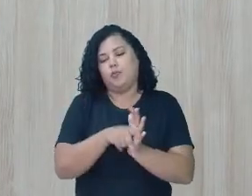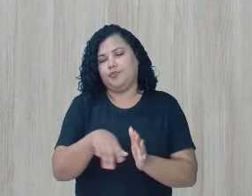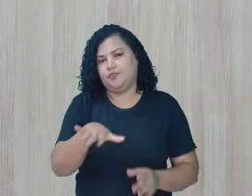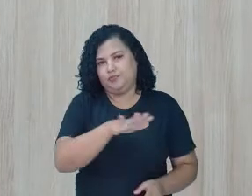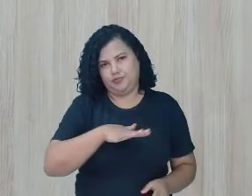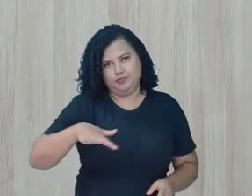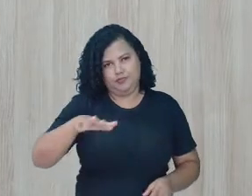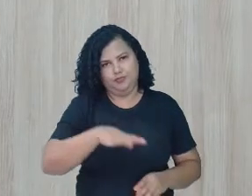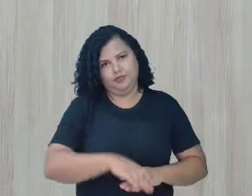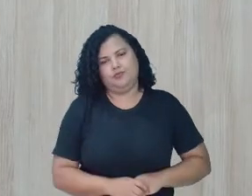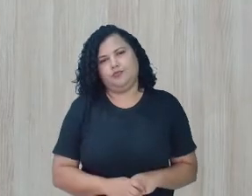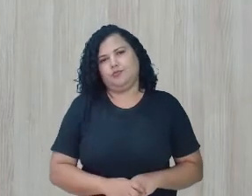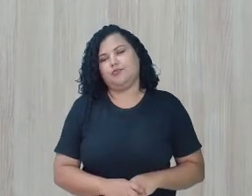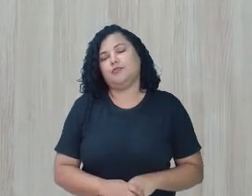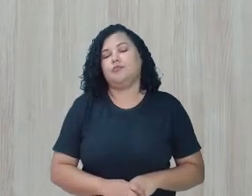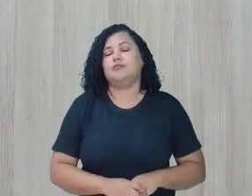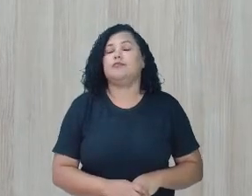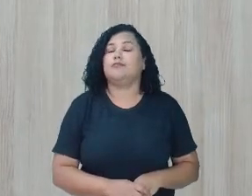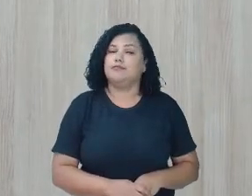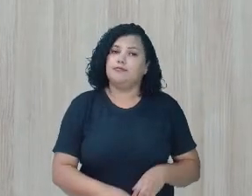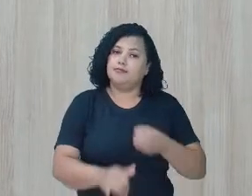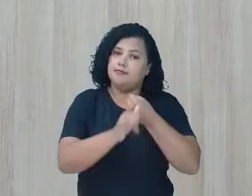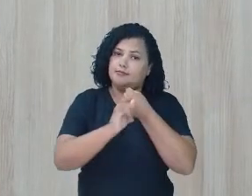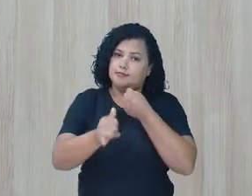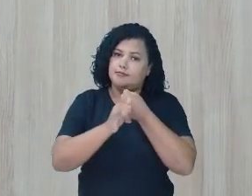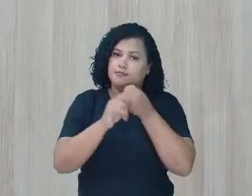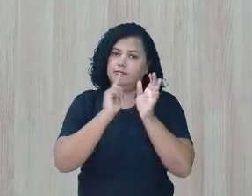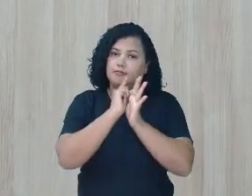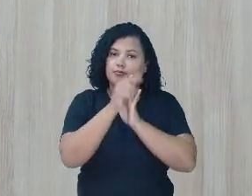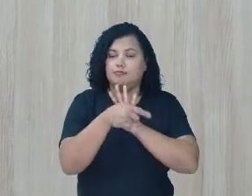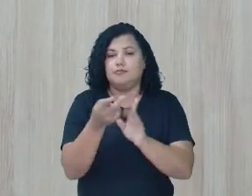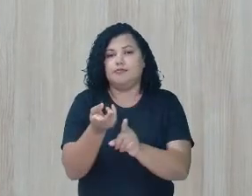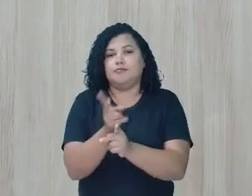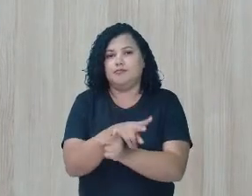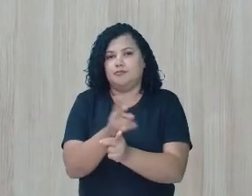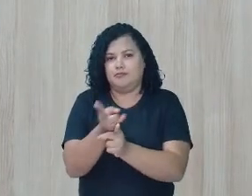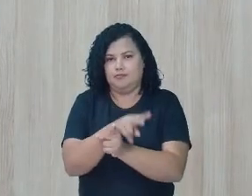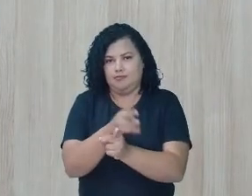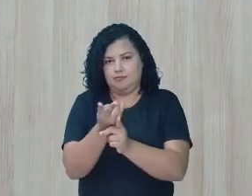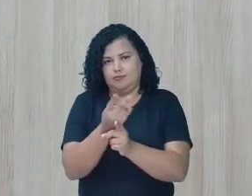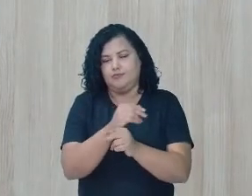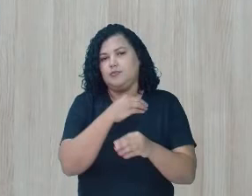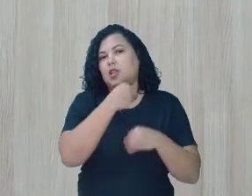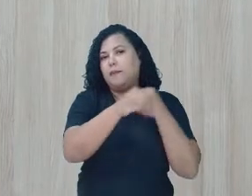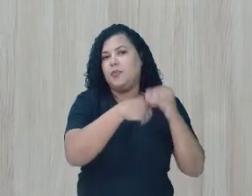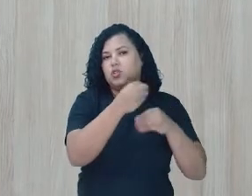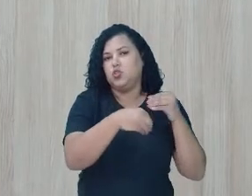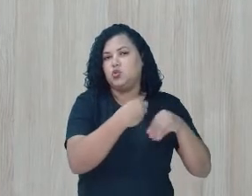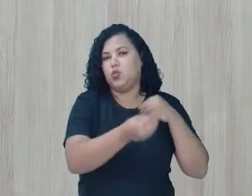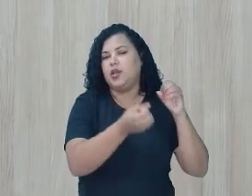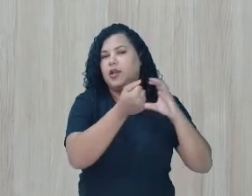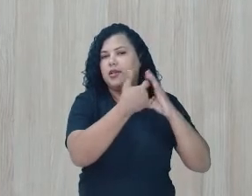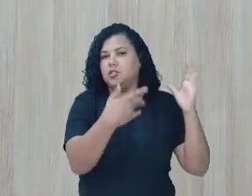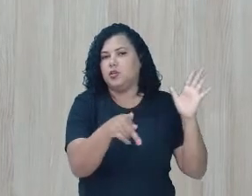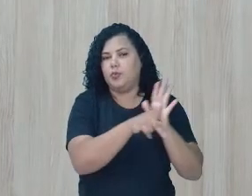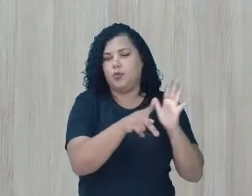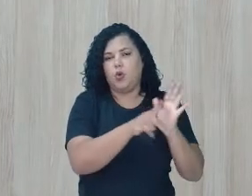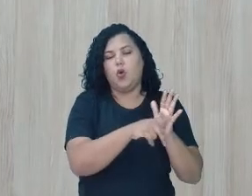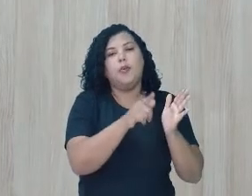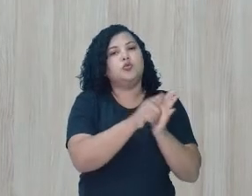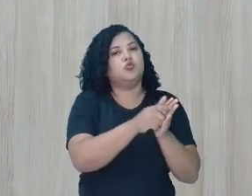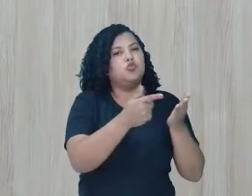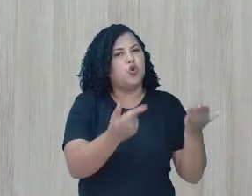a crônica, ele é um gênero híbrido, né? Porque ele vai misturar alguns aspectos do texto jornalístico, por exemplo,